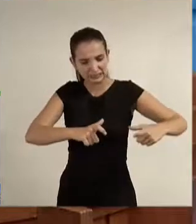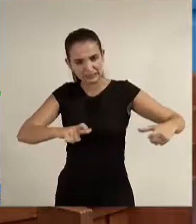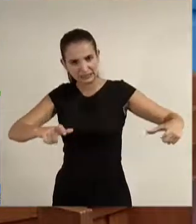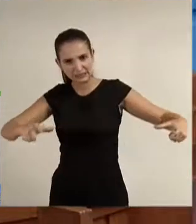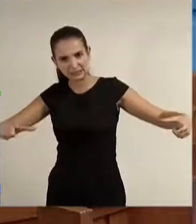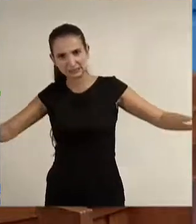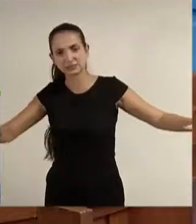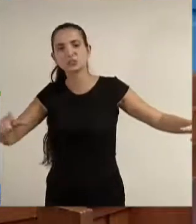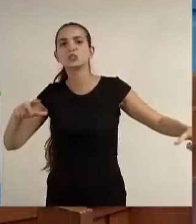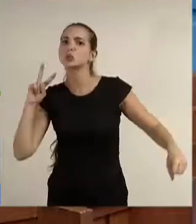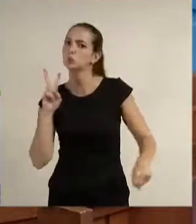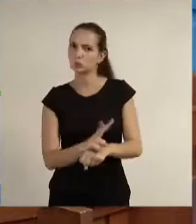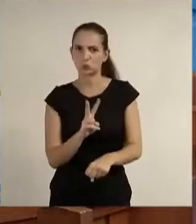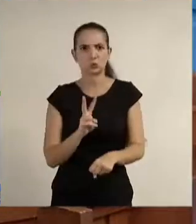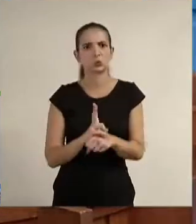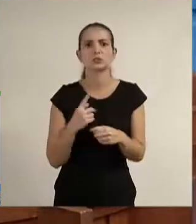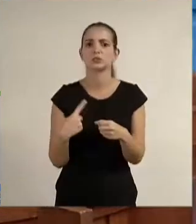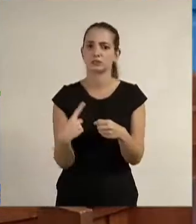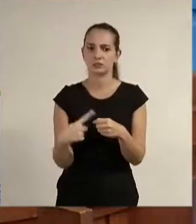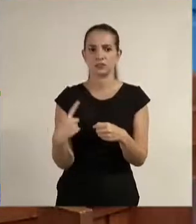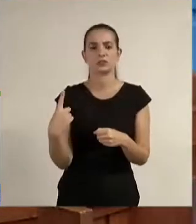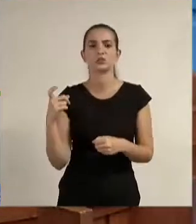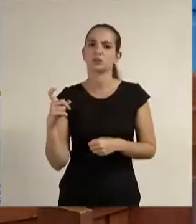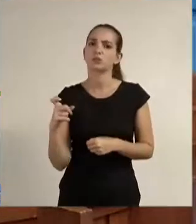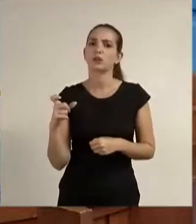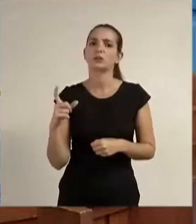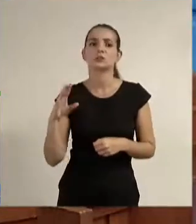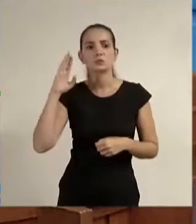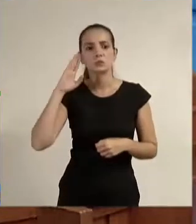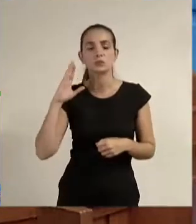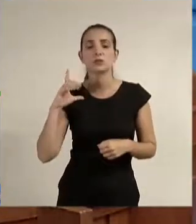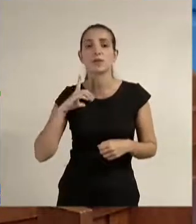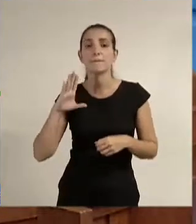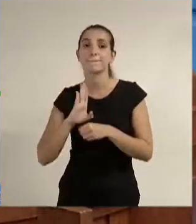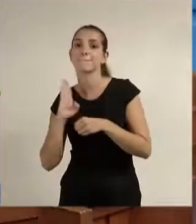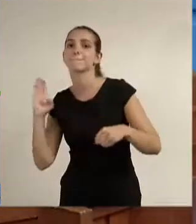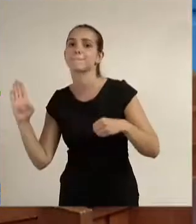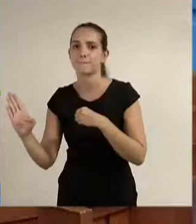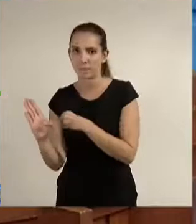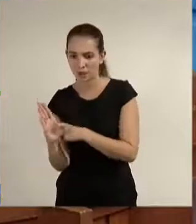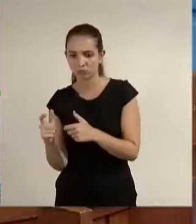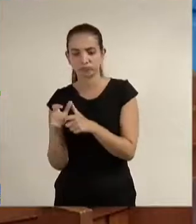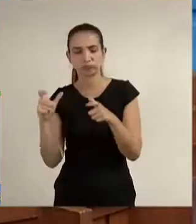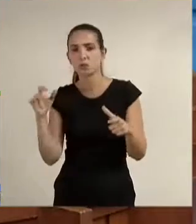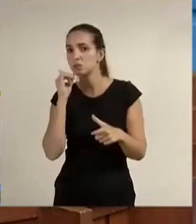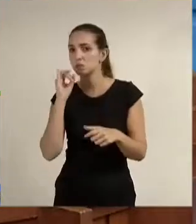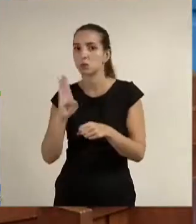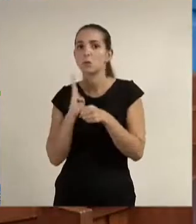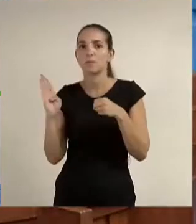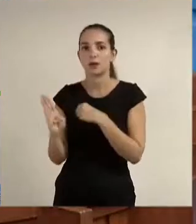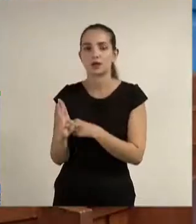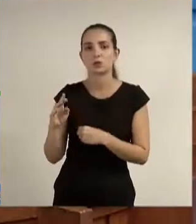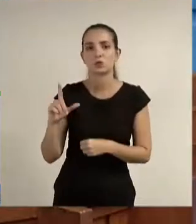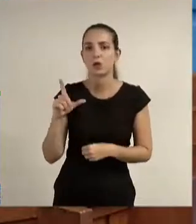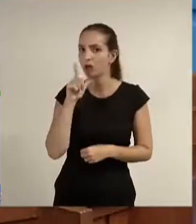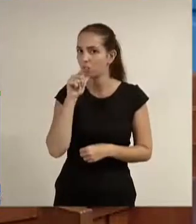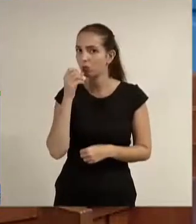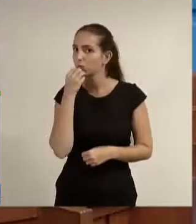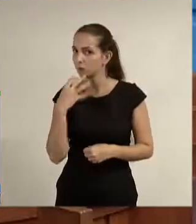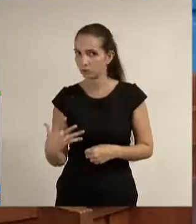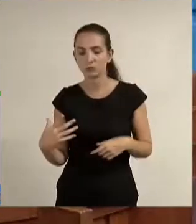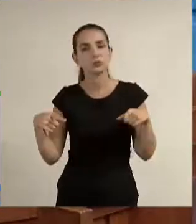especialmente o Grande Água Boa, que é o maior bairro da nossa cidade, que liga